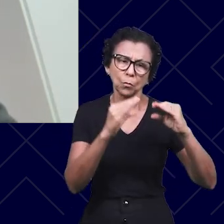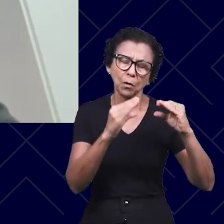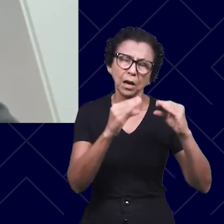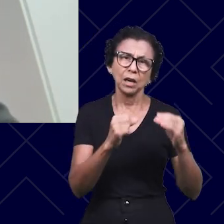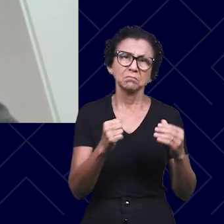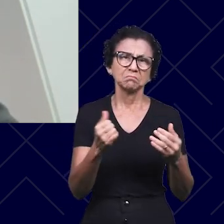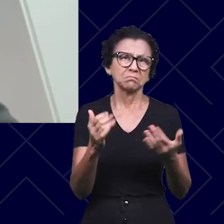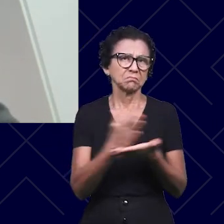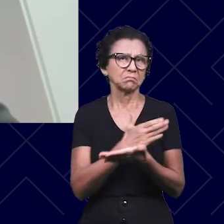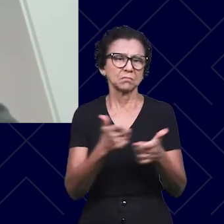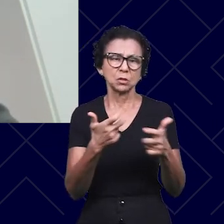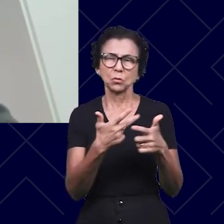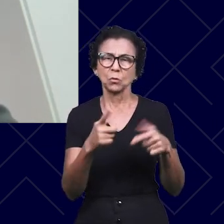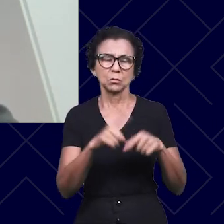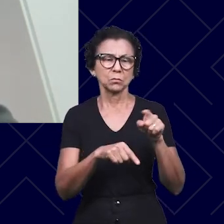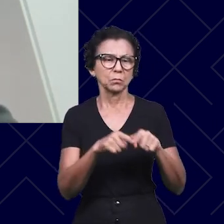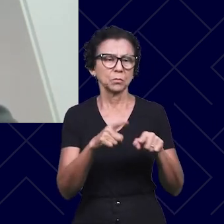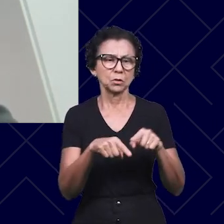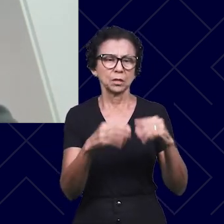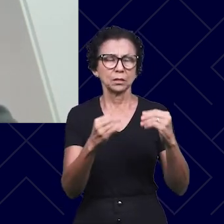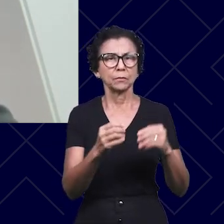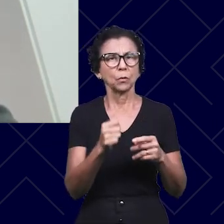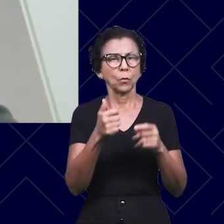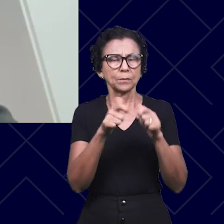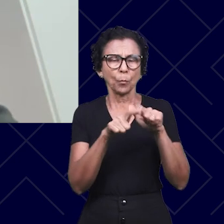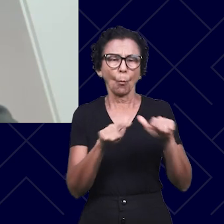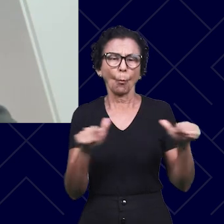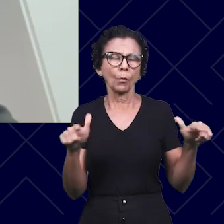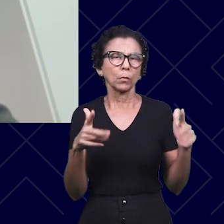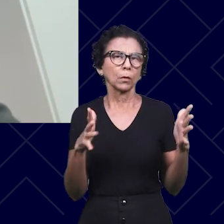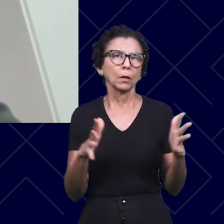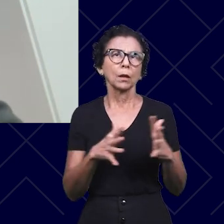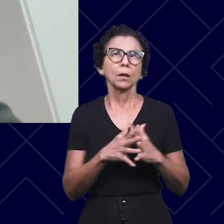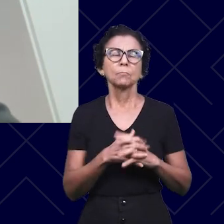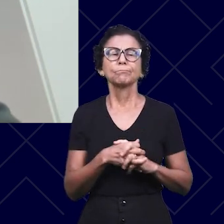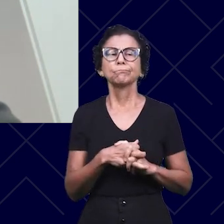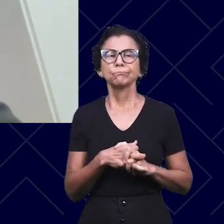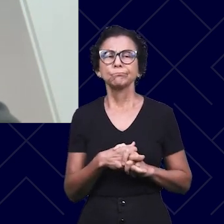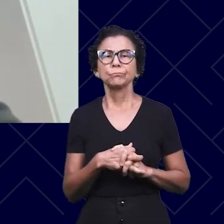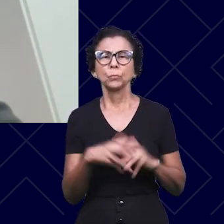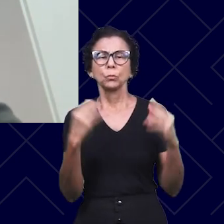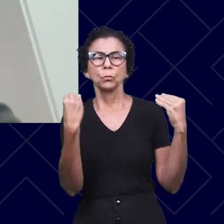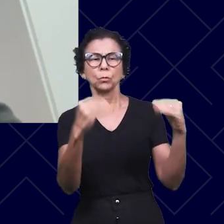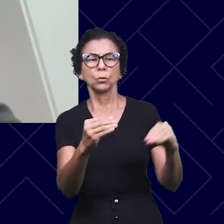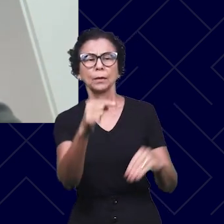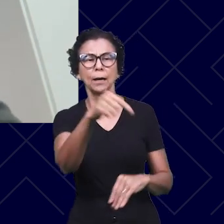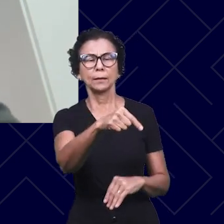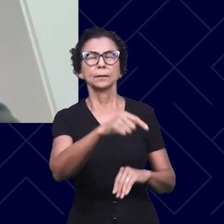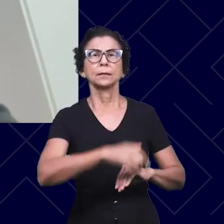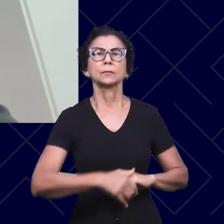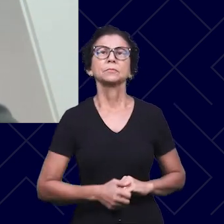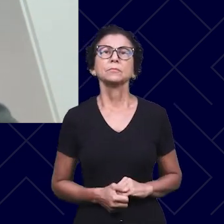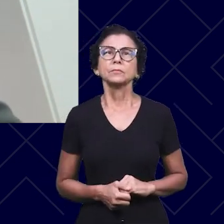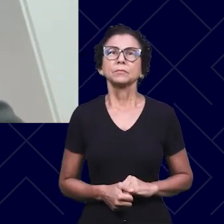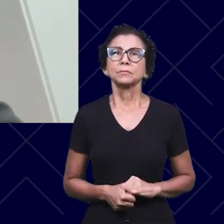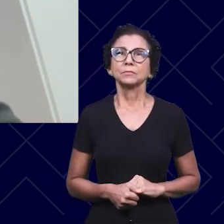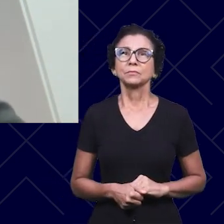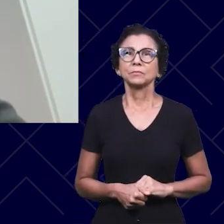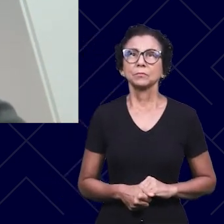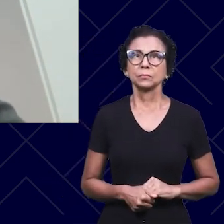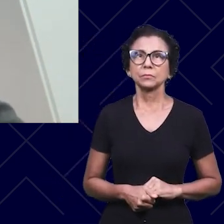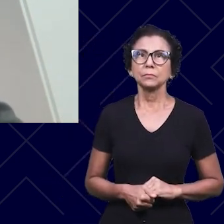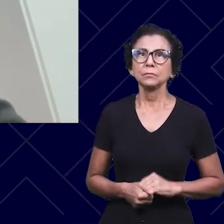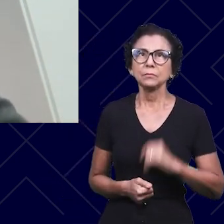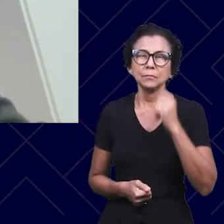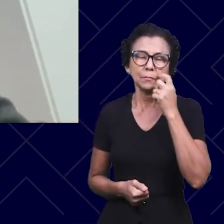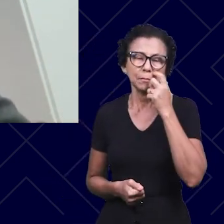a gente estava guardando só algumas coisas lá dentro do quarto, estava praticamente vazio o quarto. E eu falei, eu vou montar o equipamento lá, né? Mas a